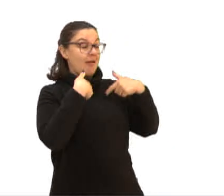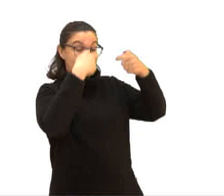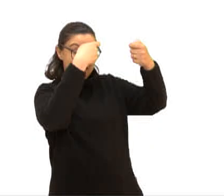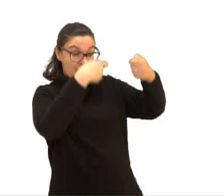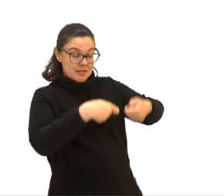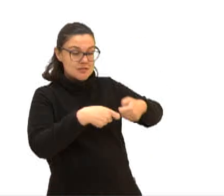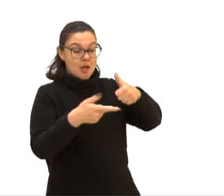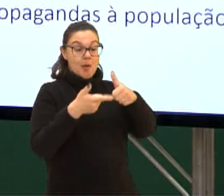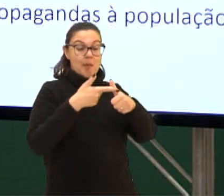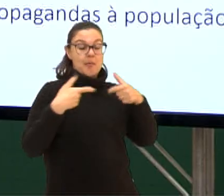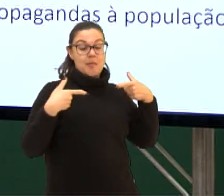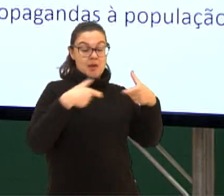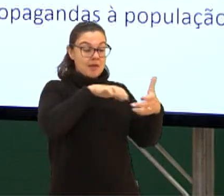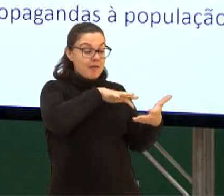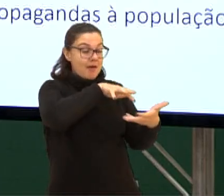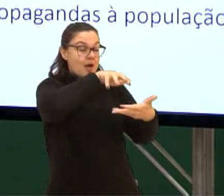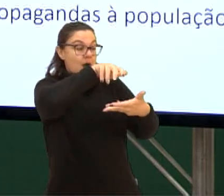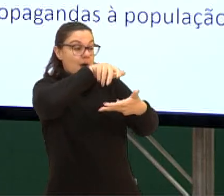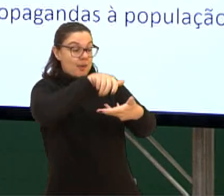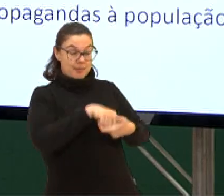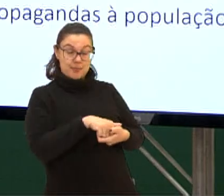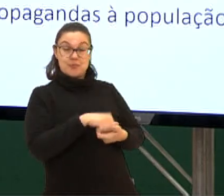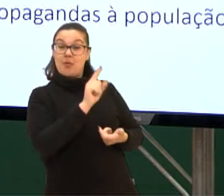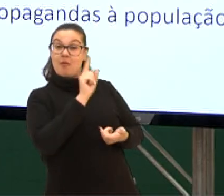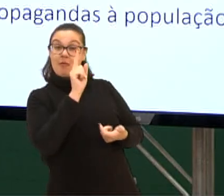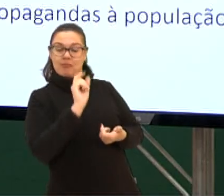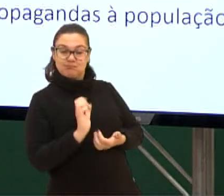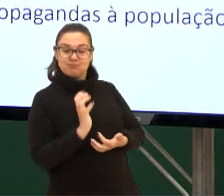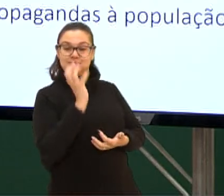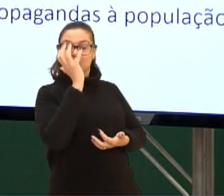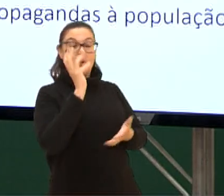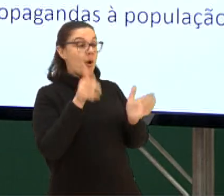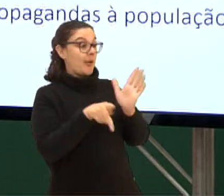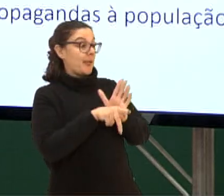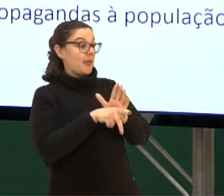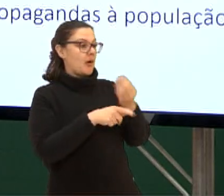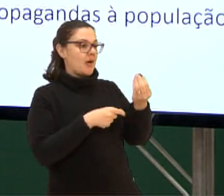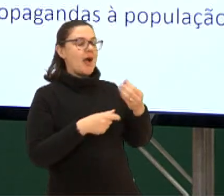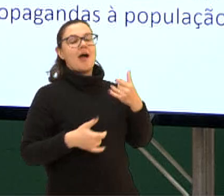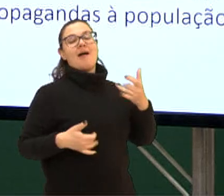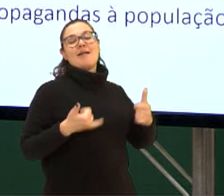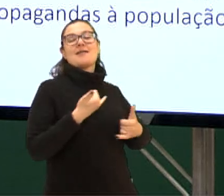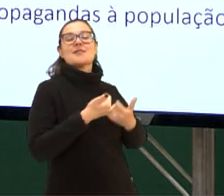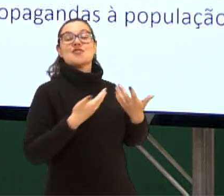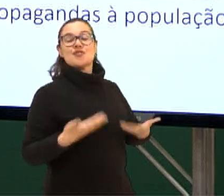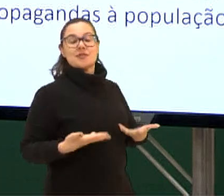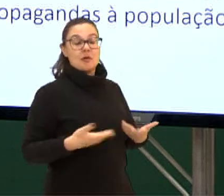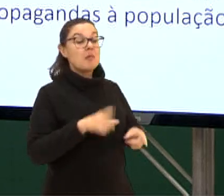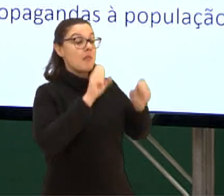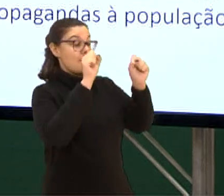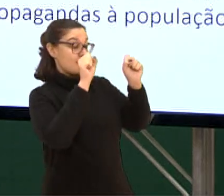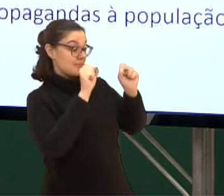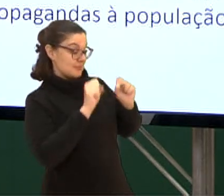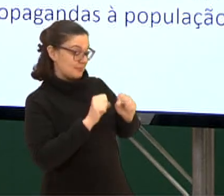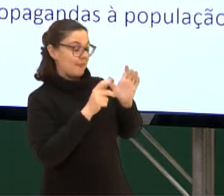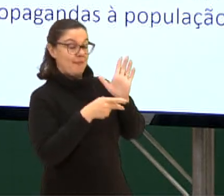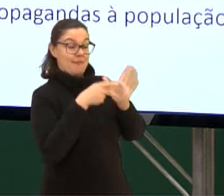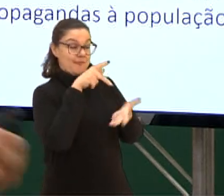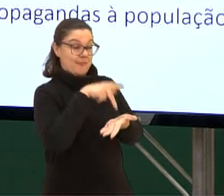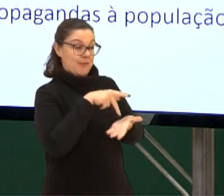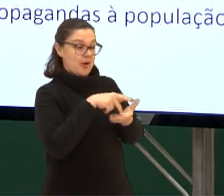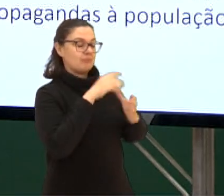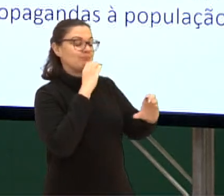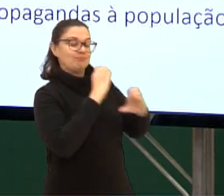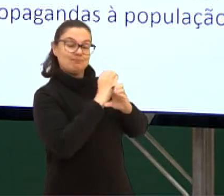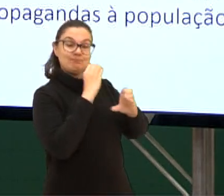necessidade na Primeira Guerra Mundial. Ele não foi criado como uma ferramenta de entretenimento, e sim ele foi uma ferramenta